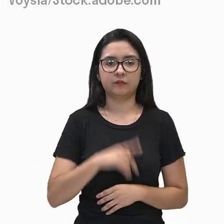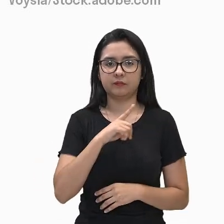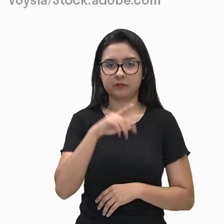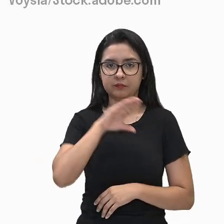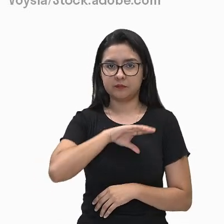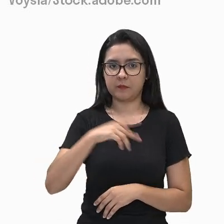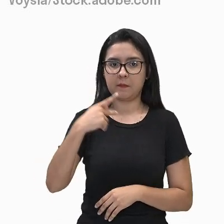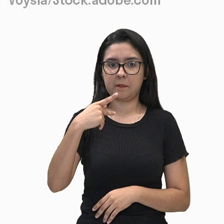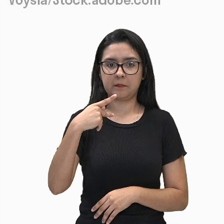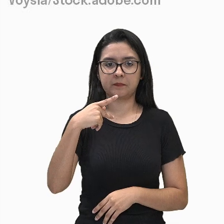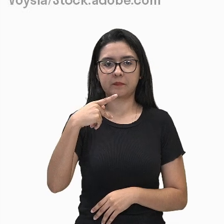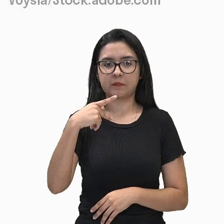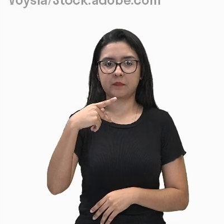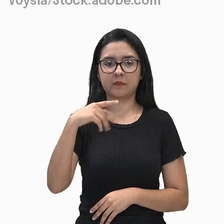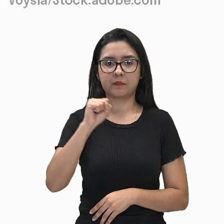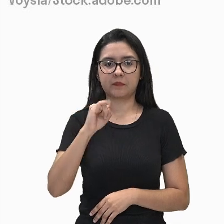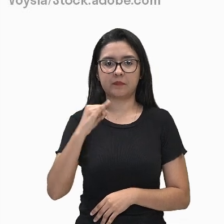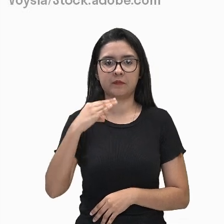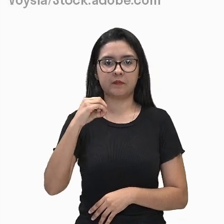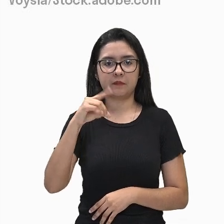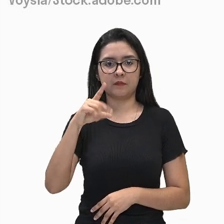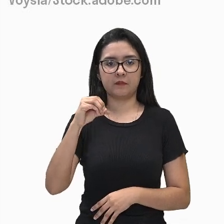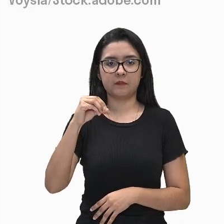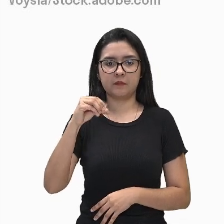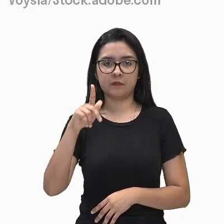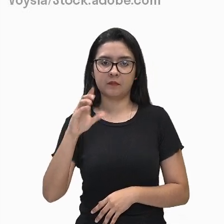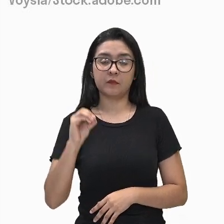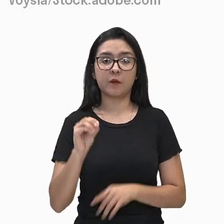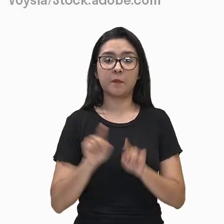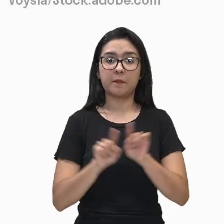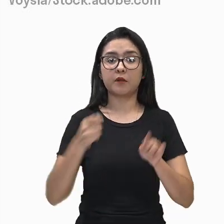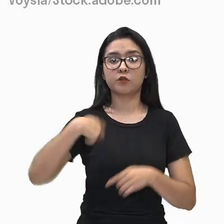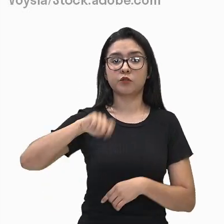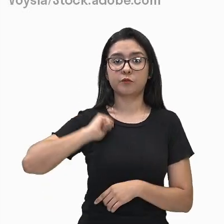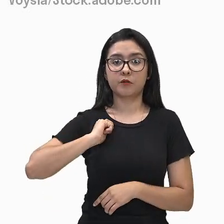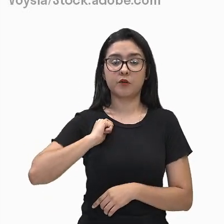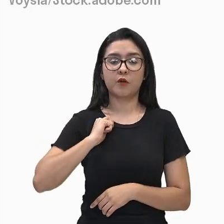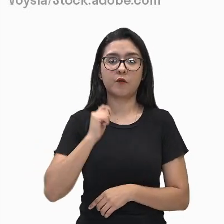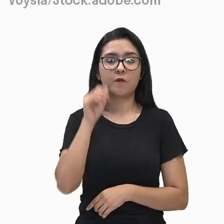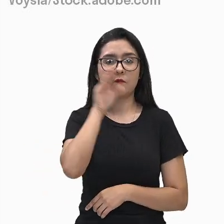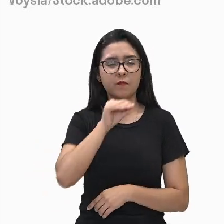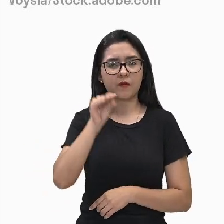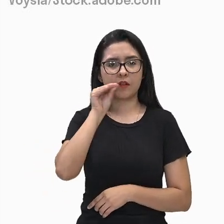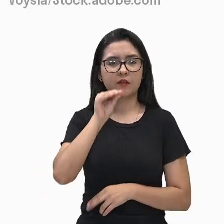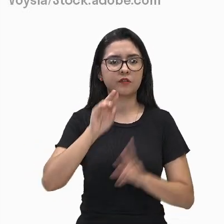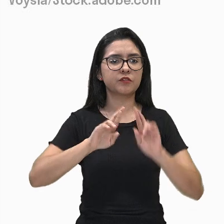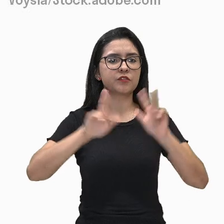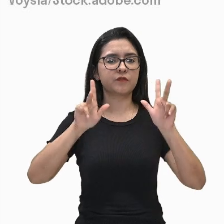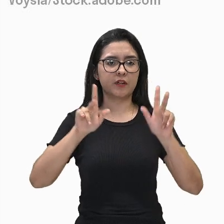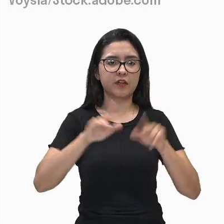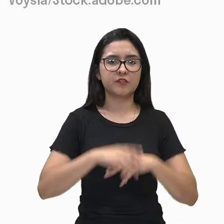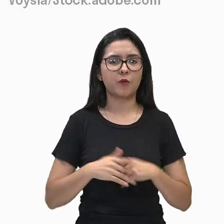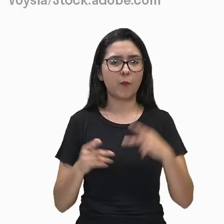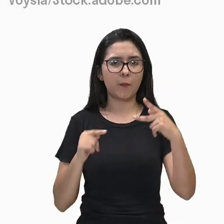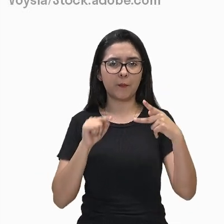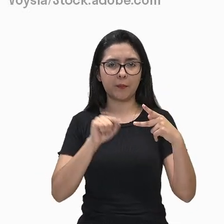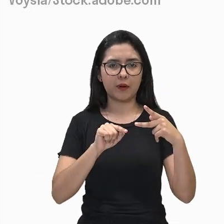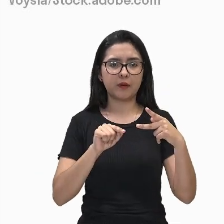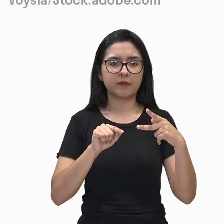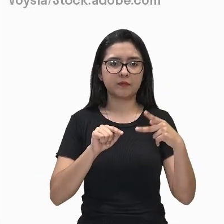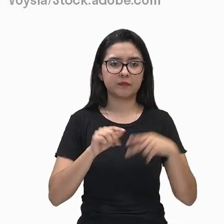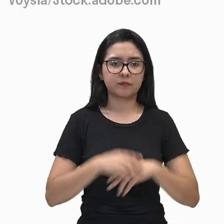é o psicólogo, psicóloga, no espanhol a gente já vai suprimir esse P e já vai